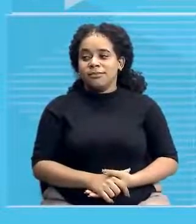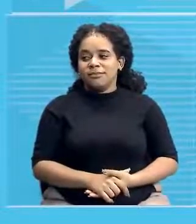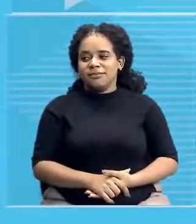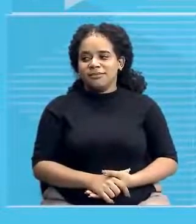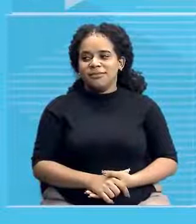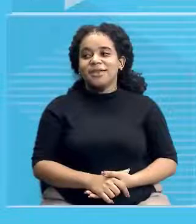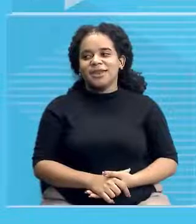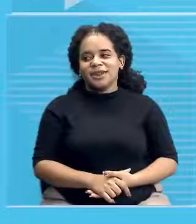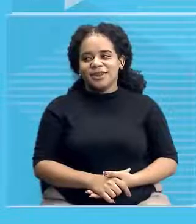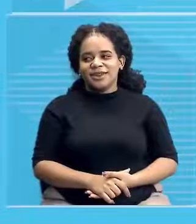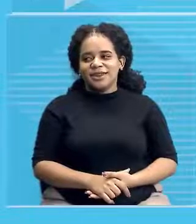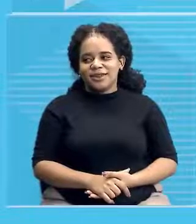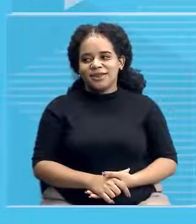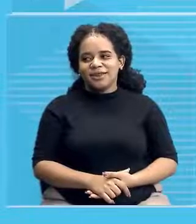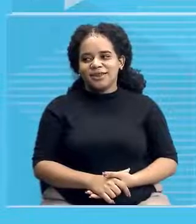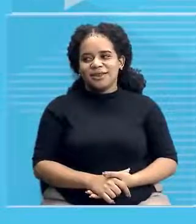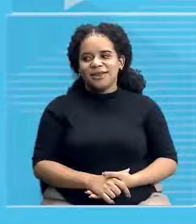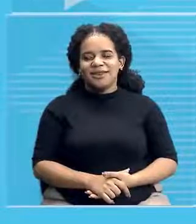Linguagem de menina.